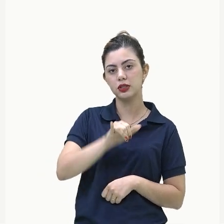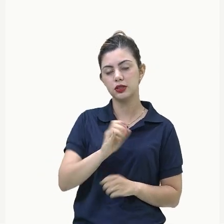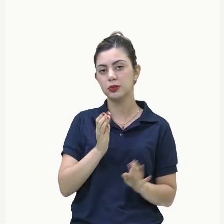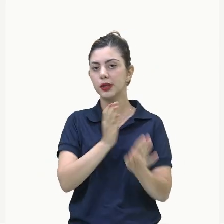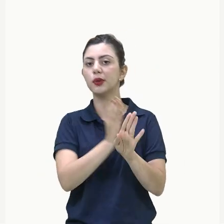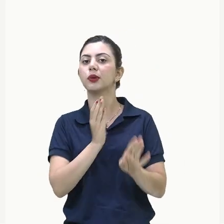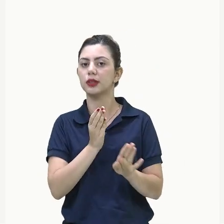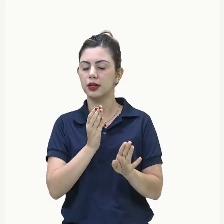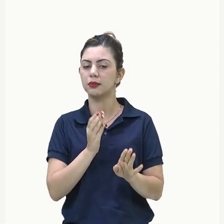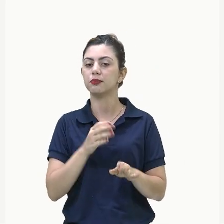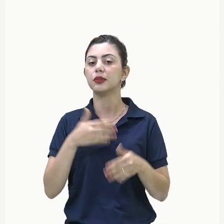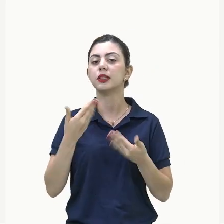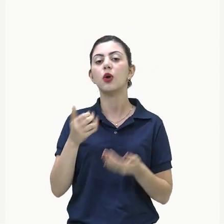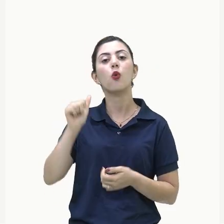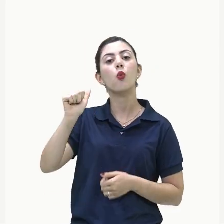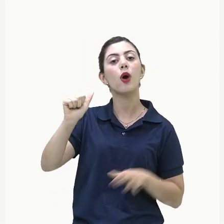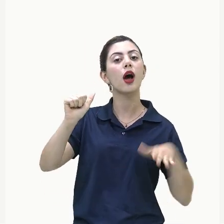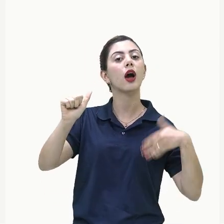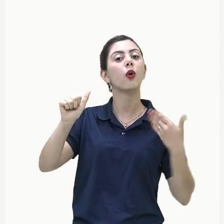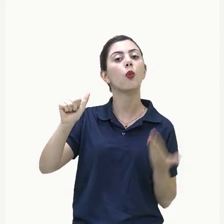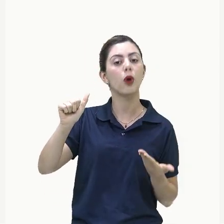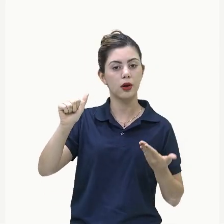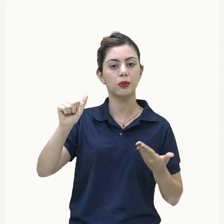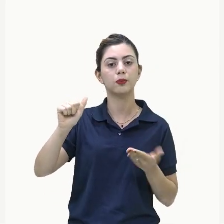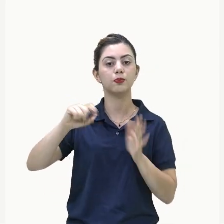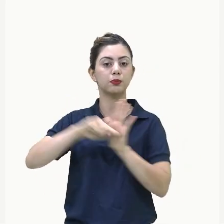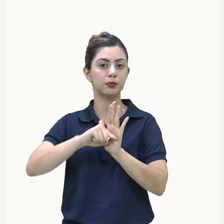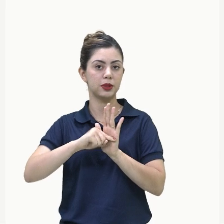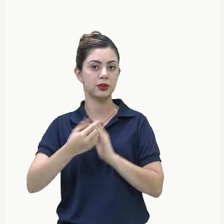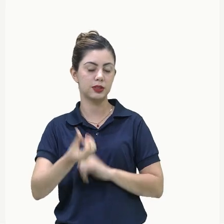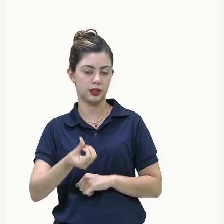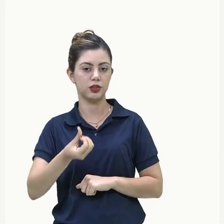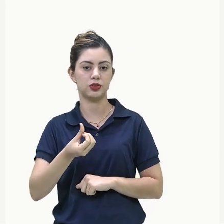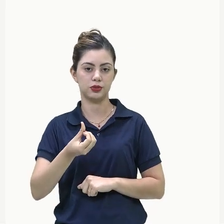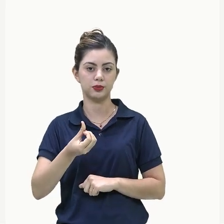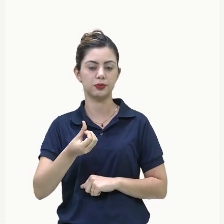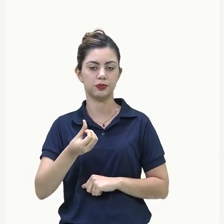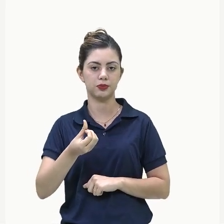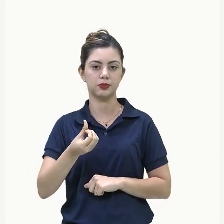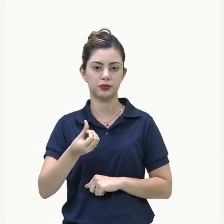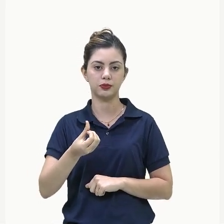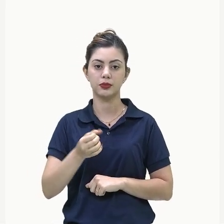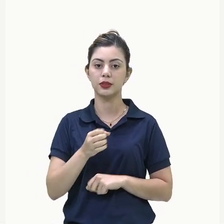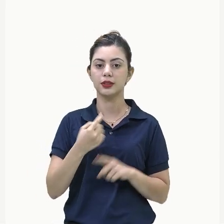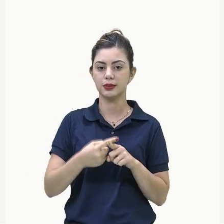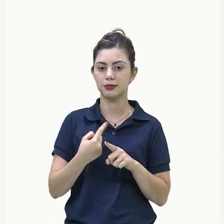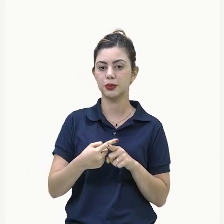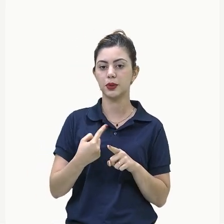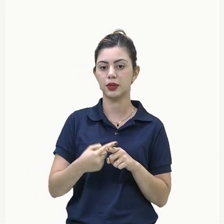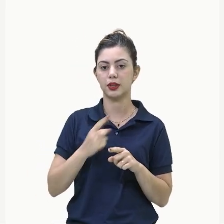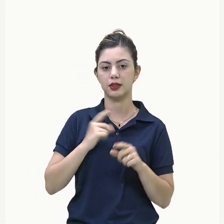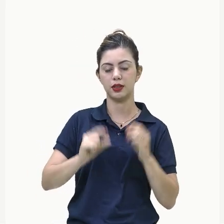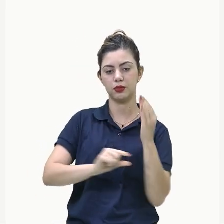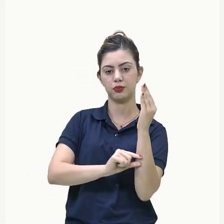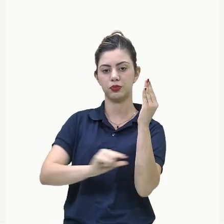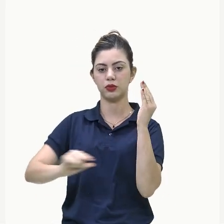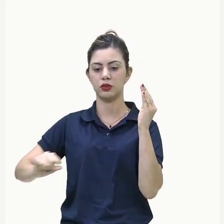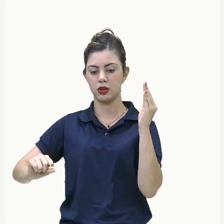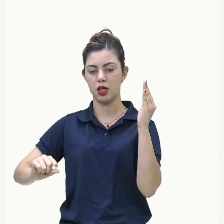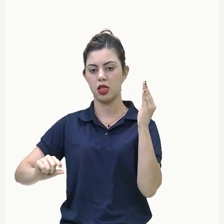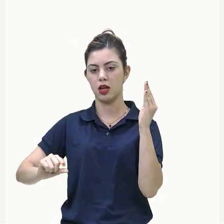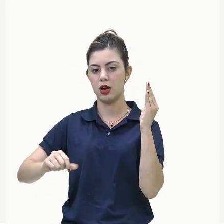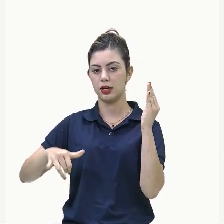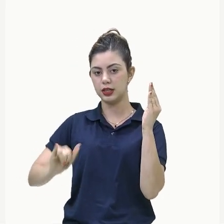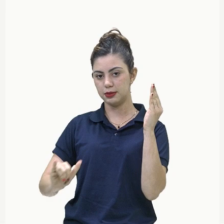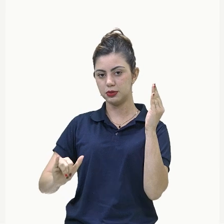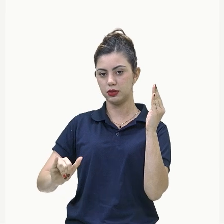par ordenado do ponto A, ó, vai ser menos 6, tá? Tá aqui, ó, o tracejado,